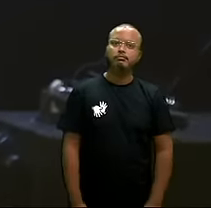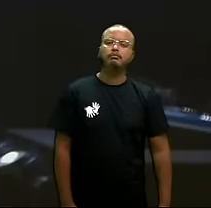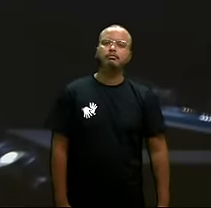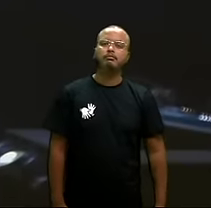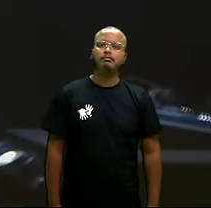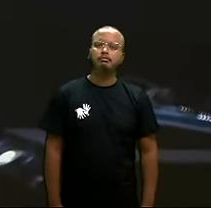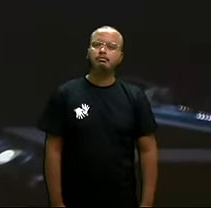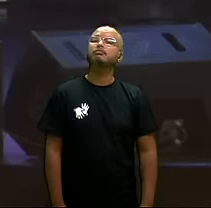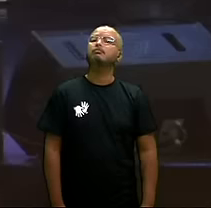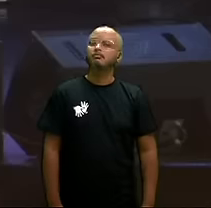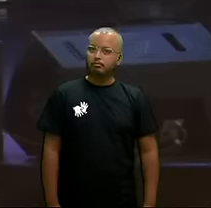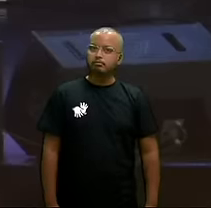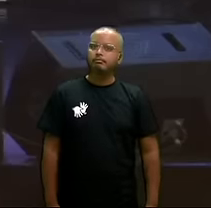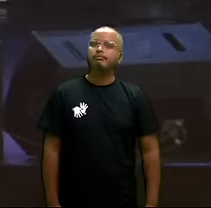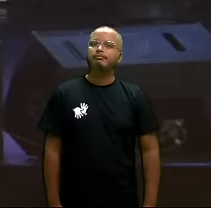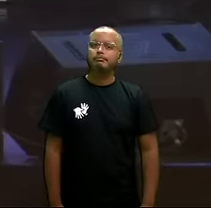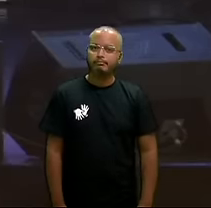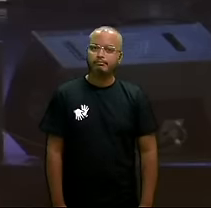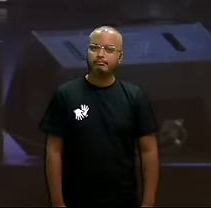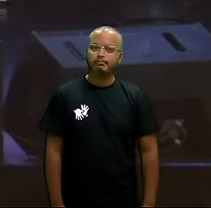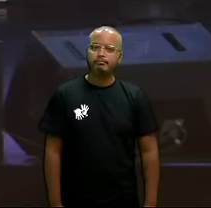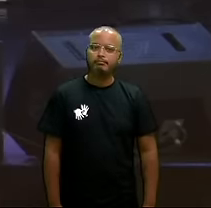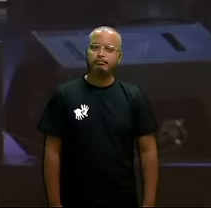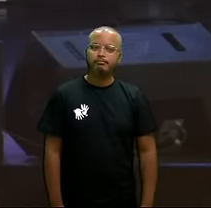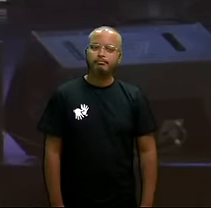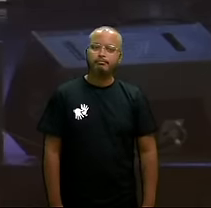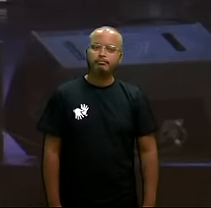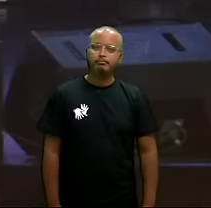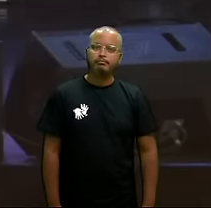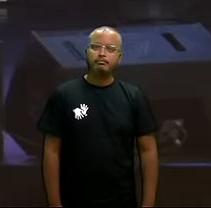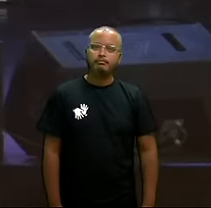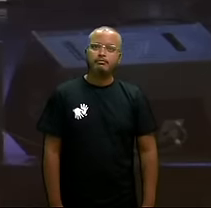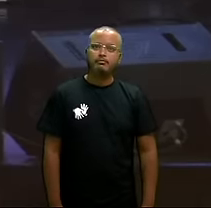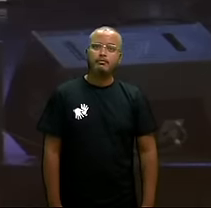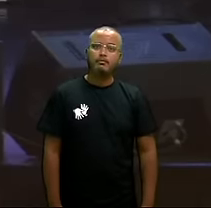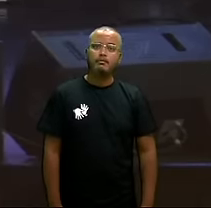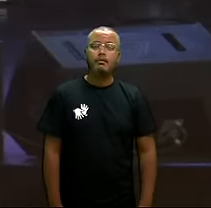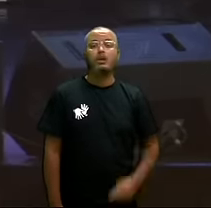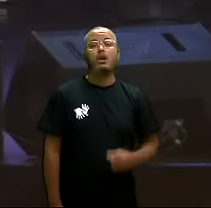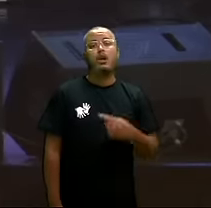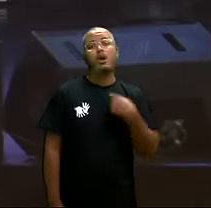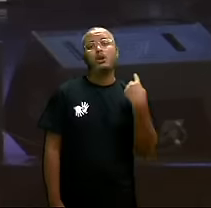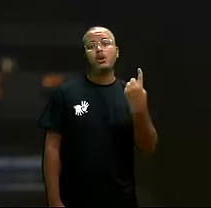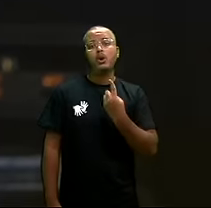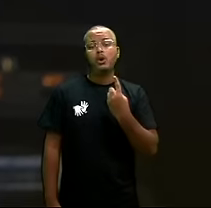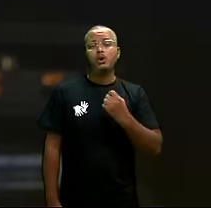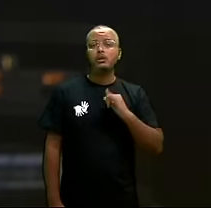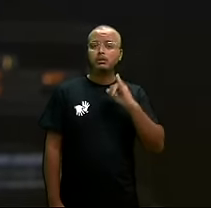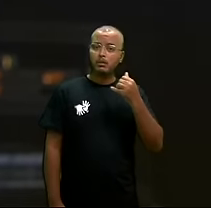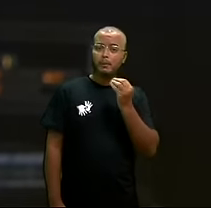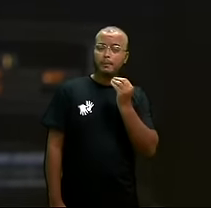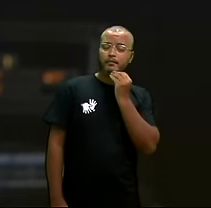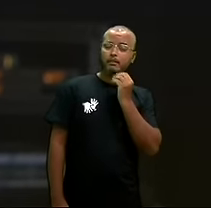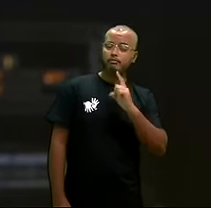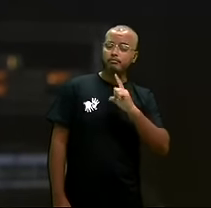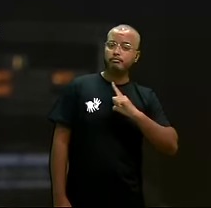Ah, meu Deus do céu. Privilégio que a gente tem, cara. Estava